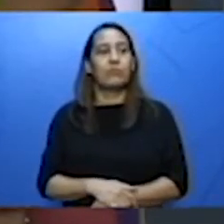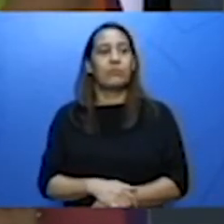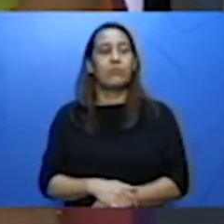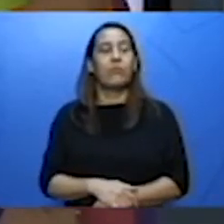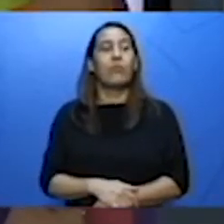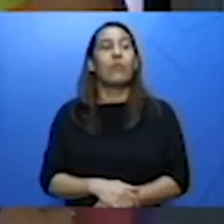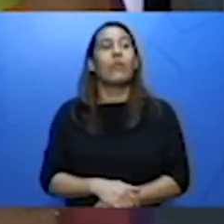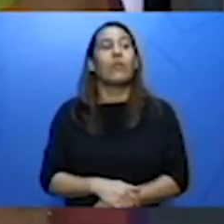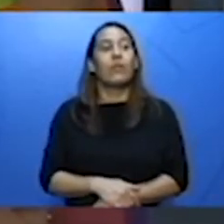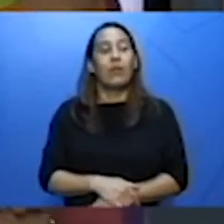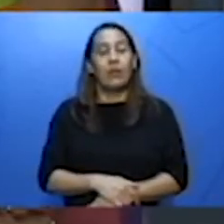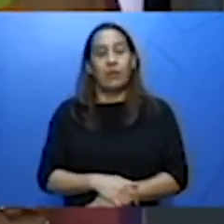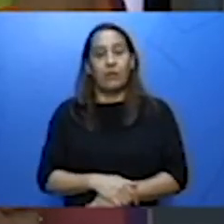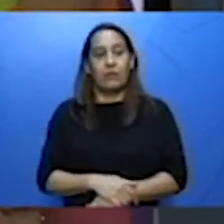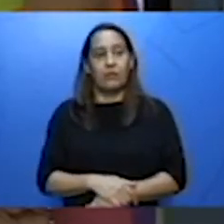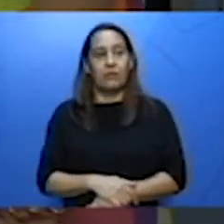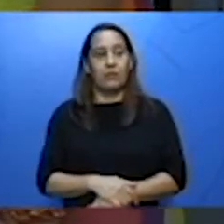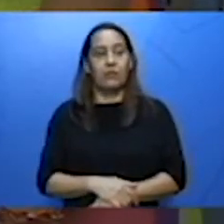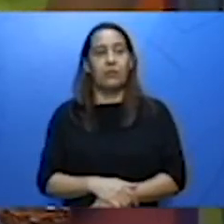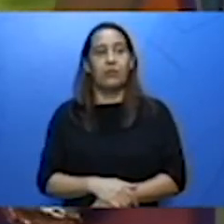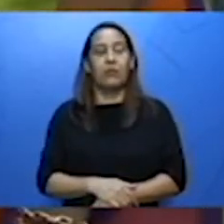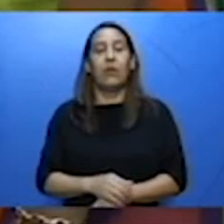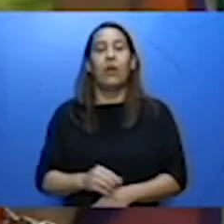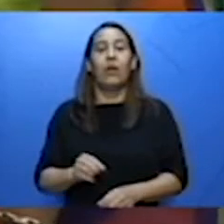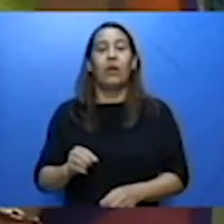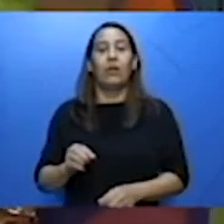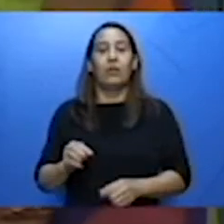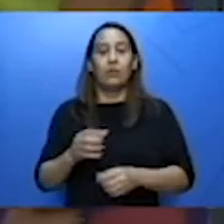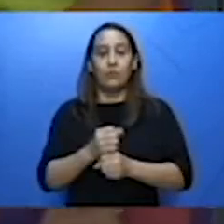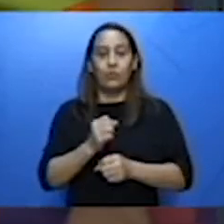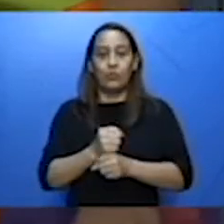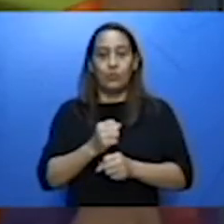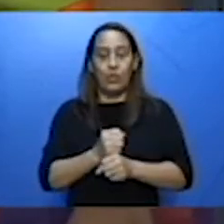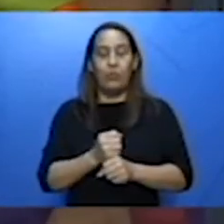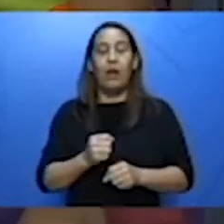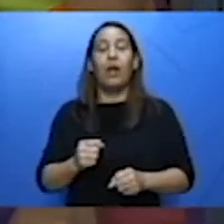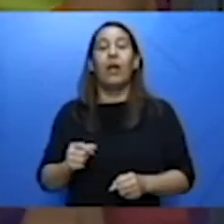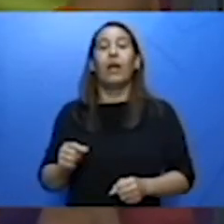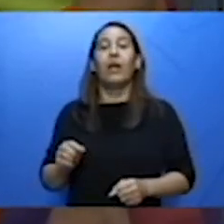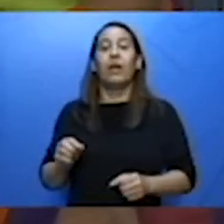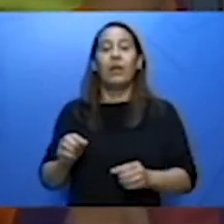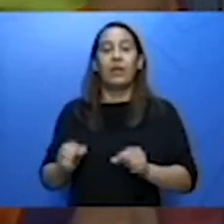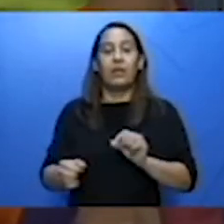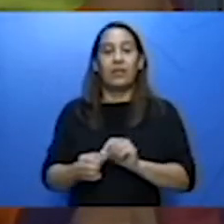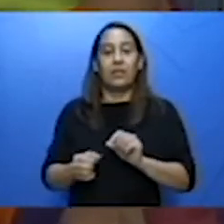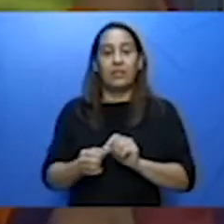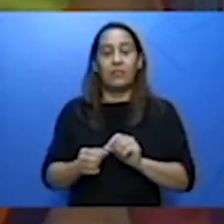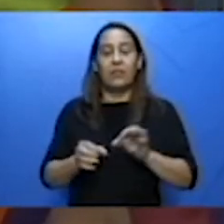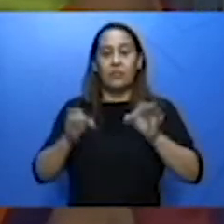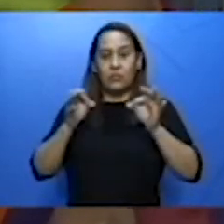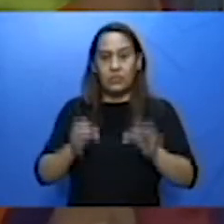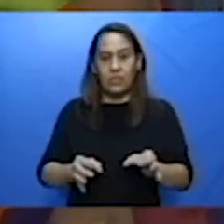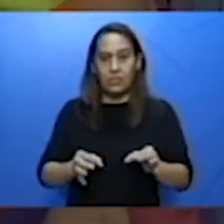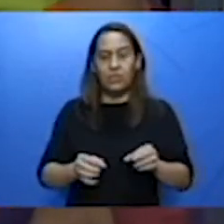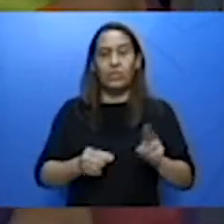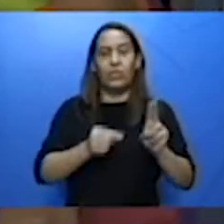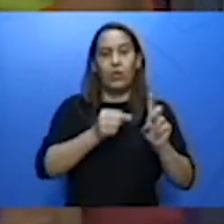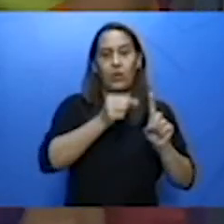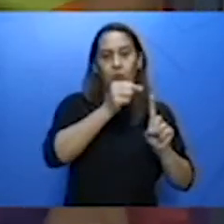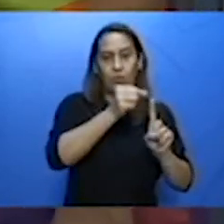Passo o tracinho e vamos somar. Soma aí. Posso começar pela dezena,